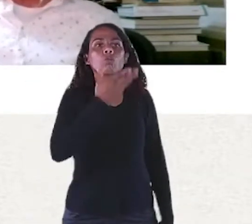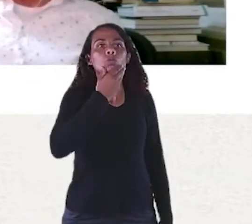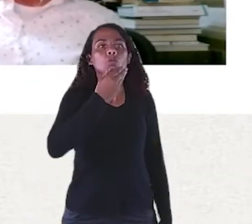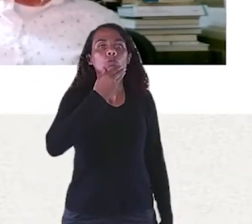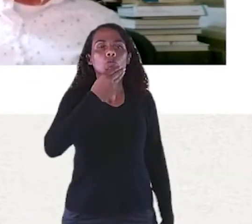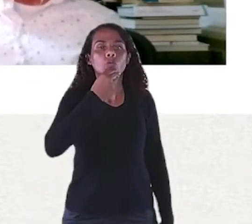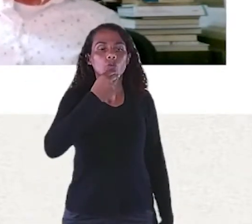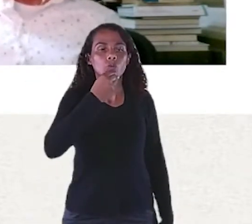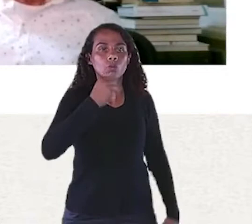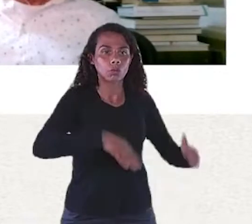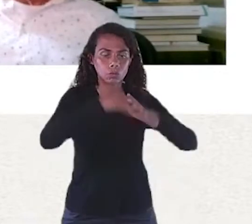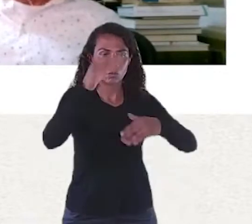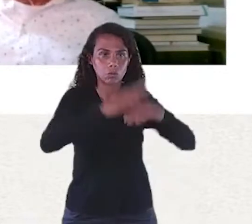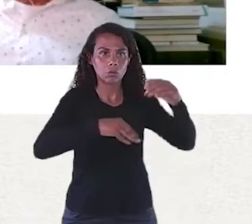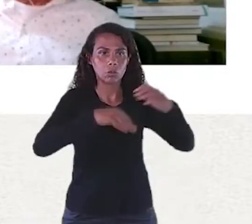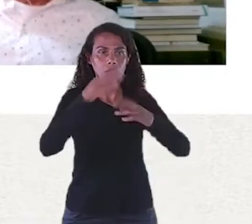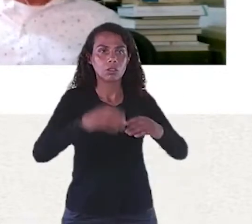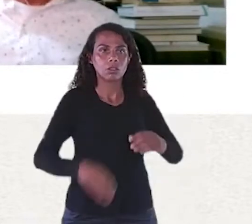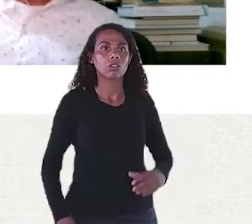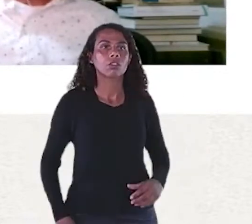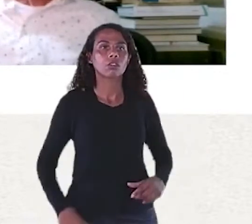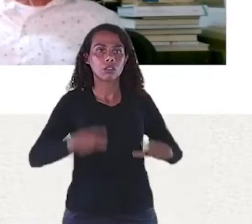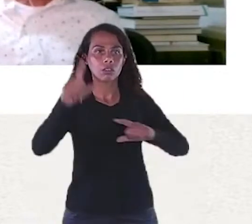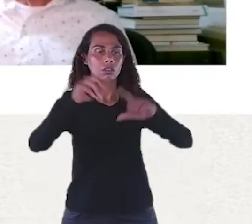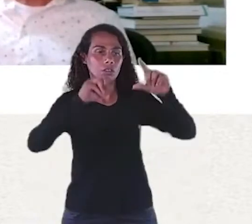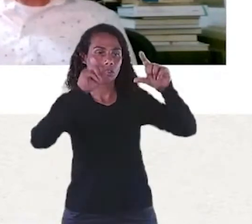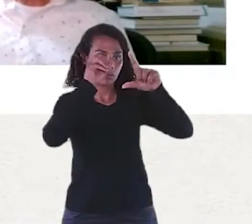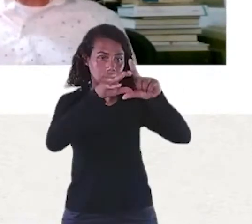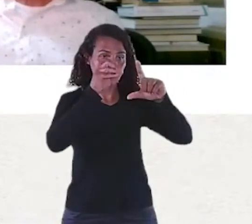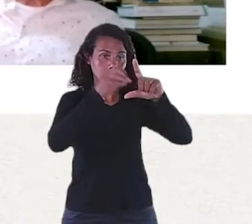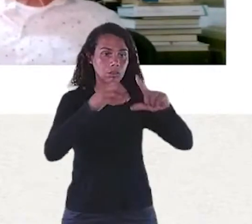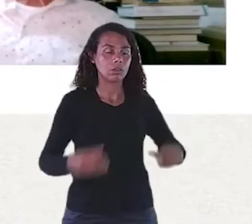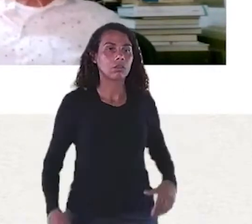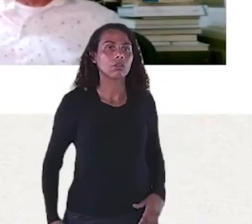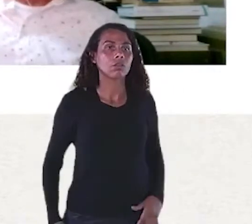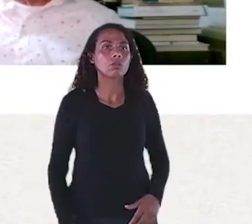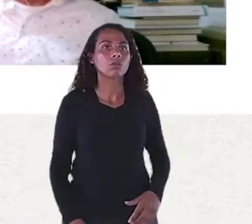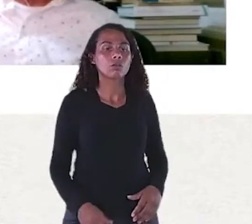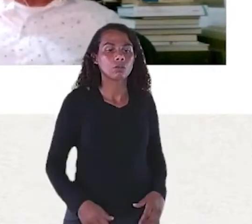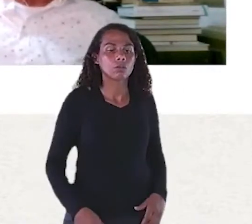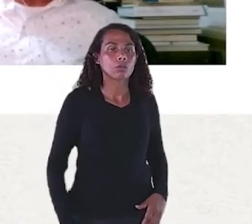Rural? Quem foi? Não,